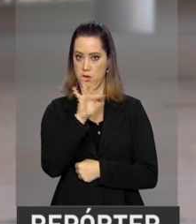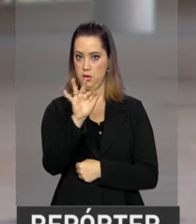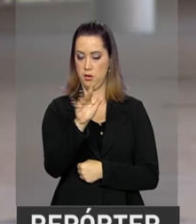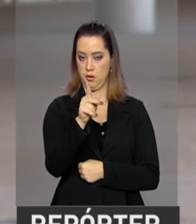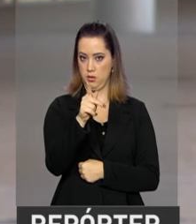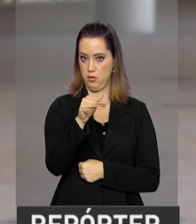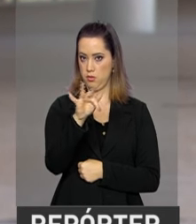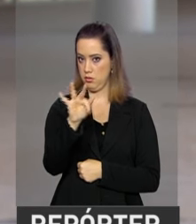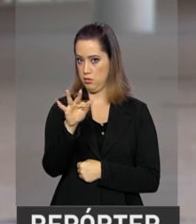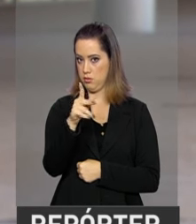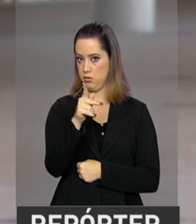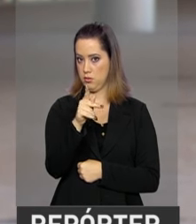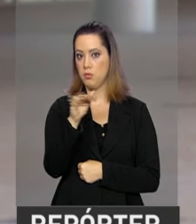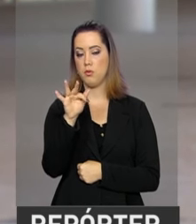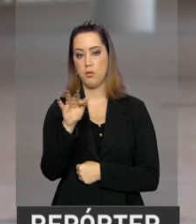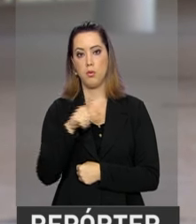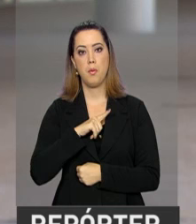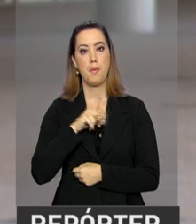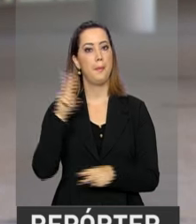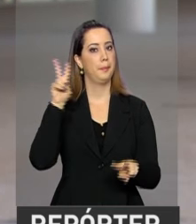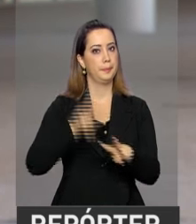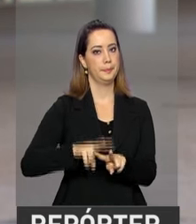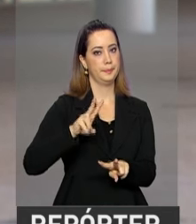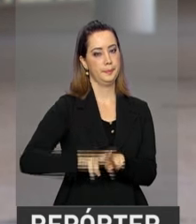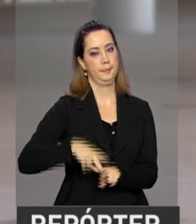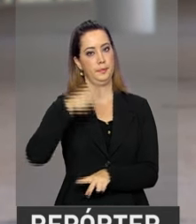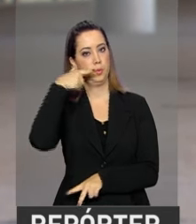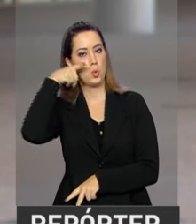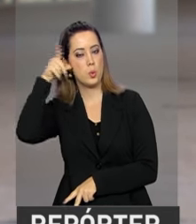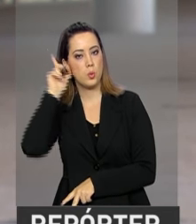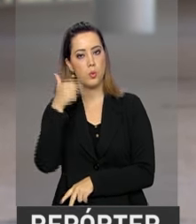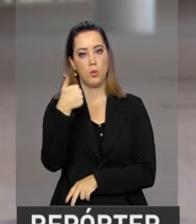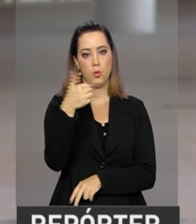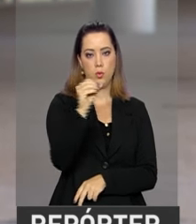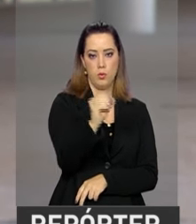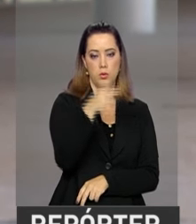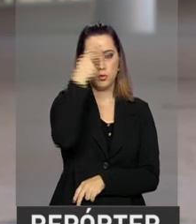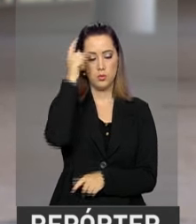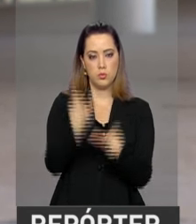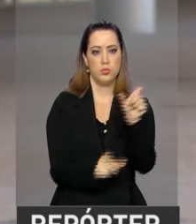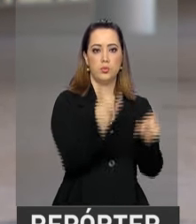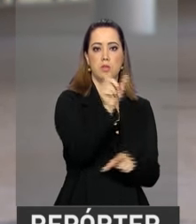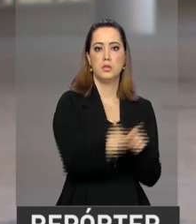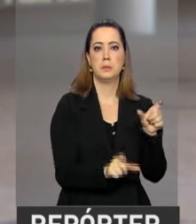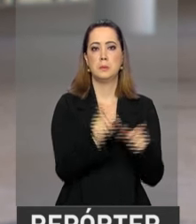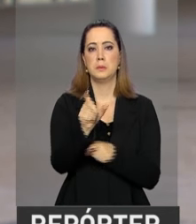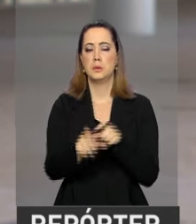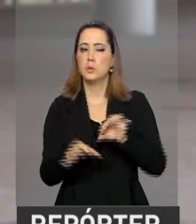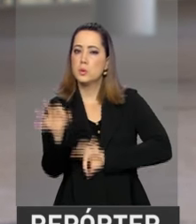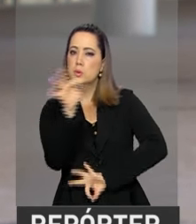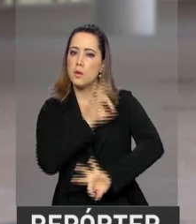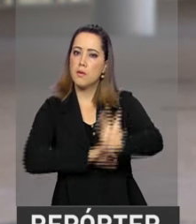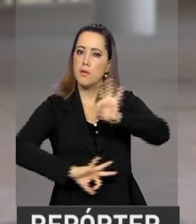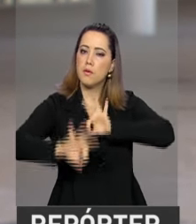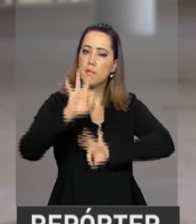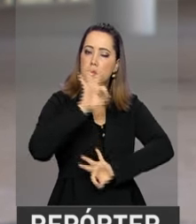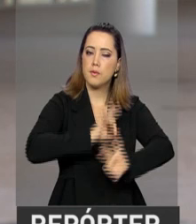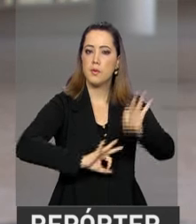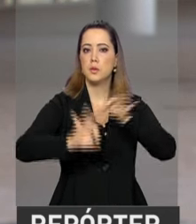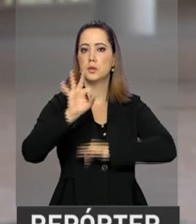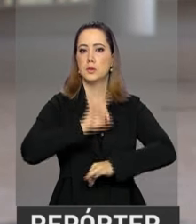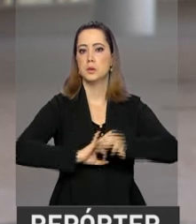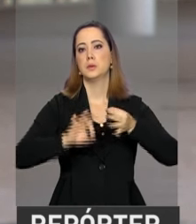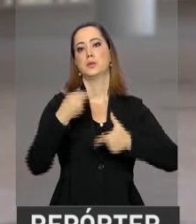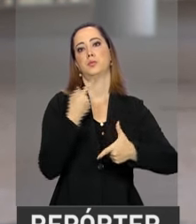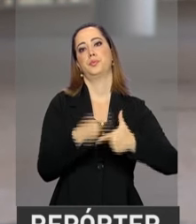prendeu ontem 10 suspeitos de planejar ataques terroristas nos Jogos do Rio de Janeiro. As prisões foram as